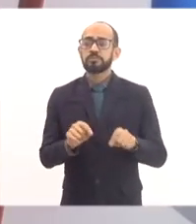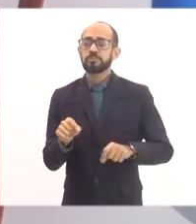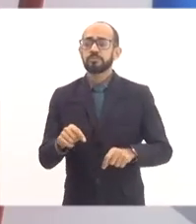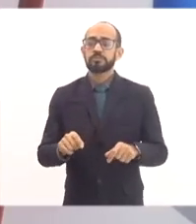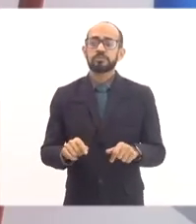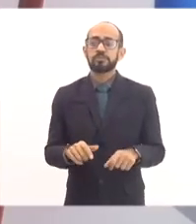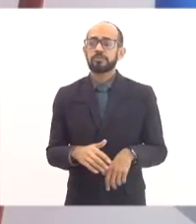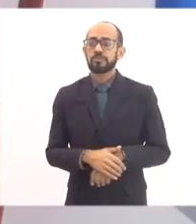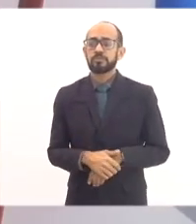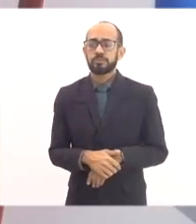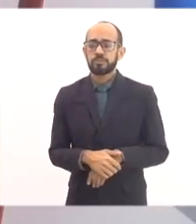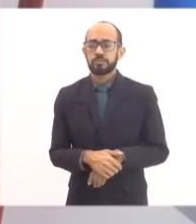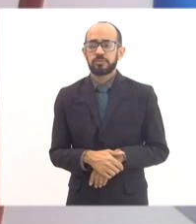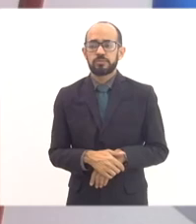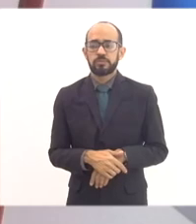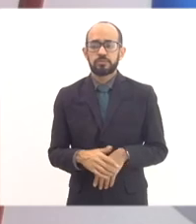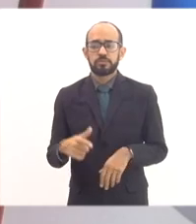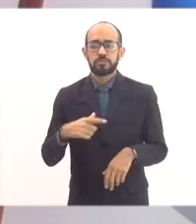do